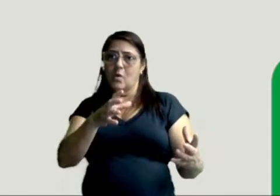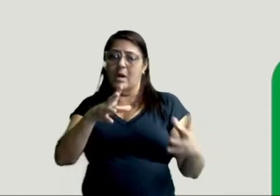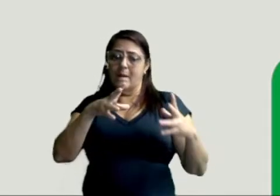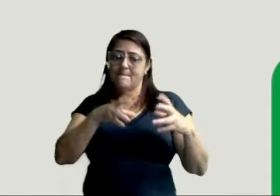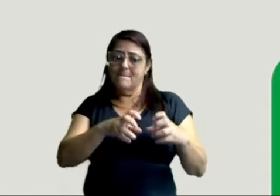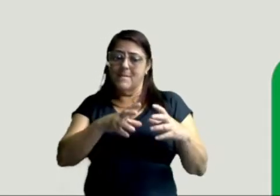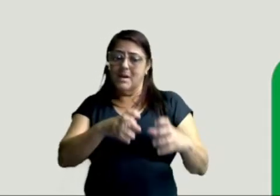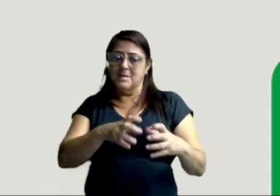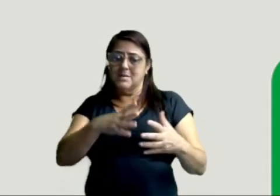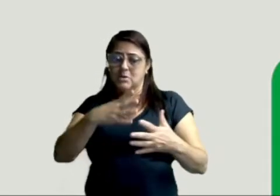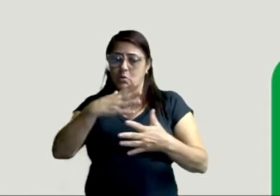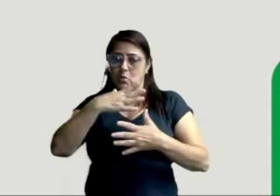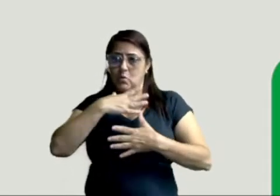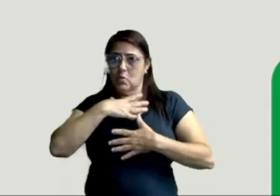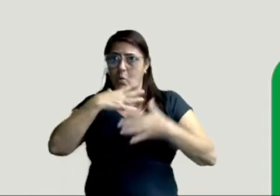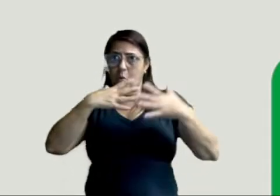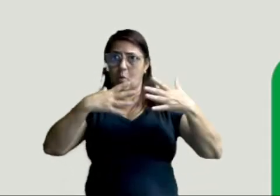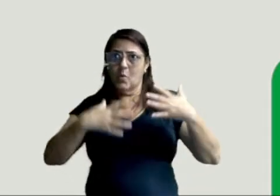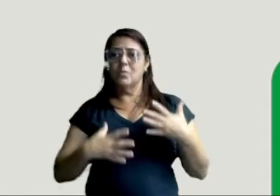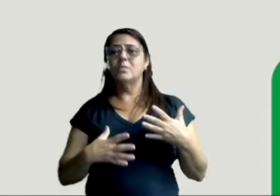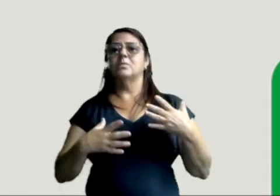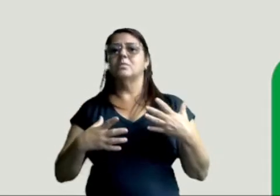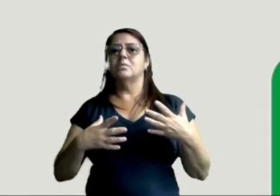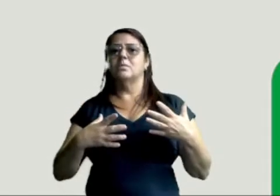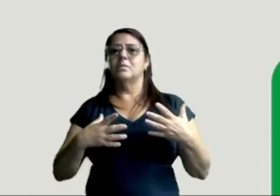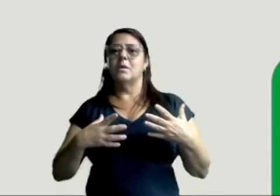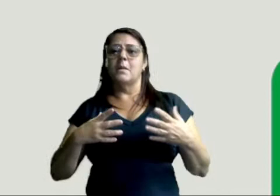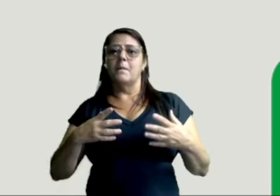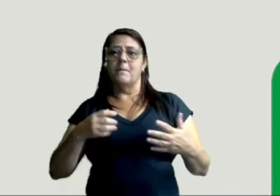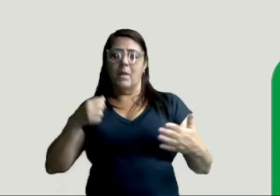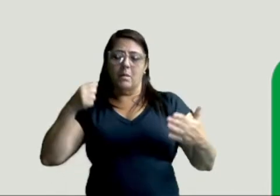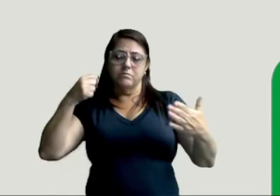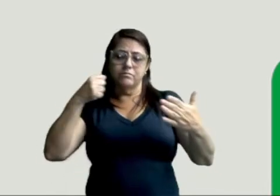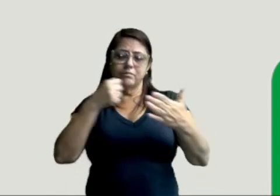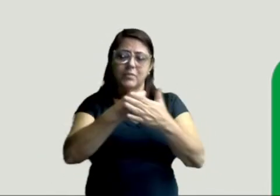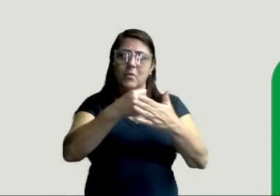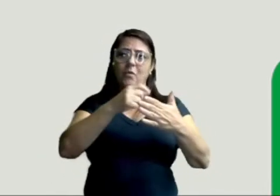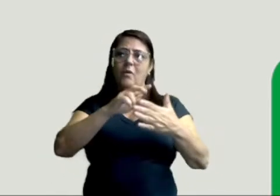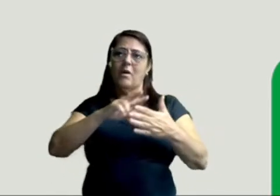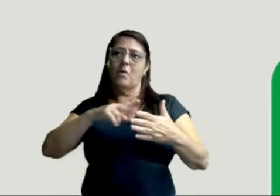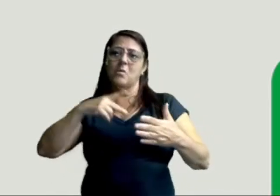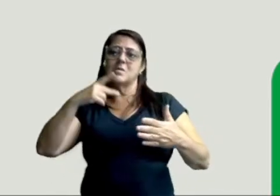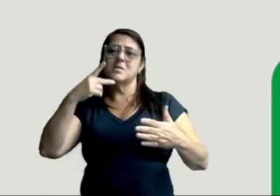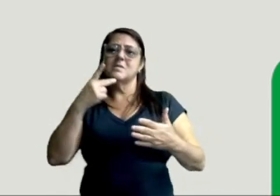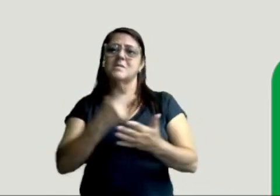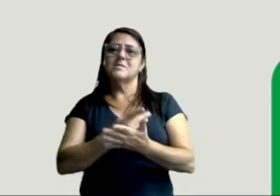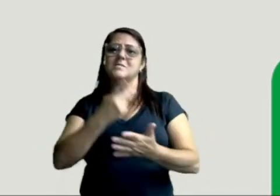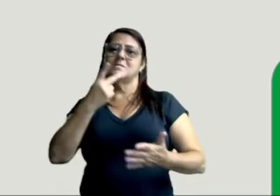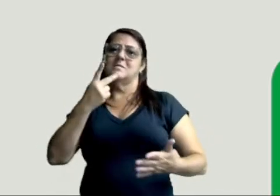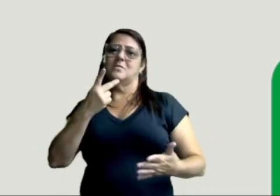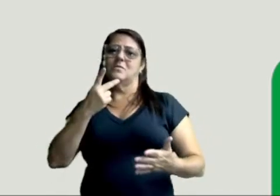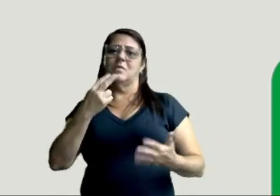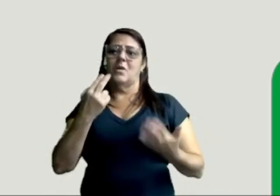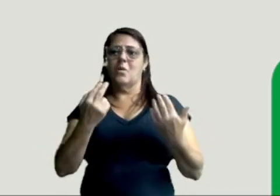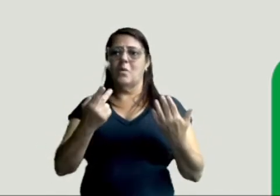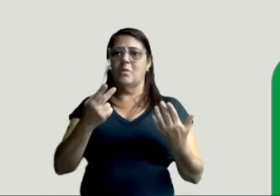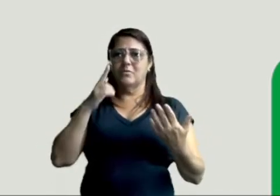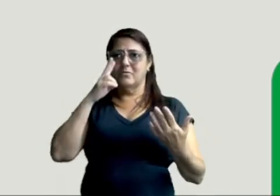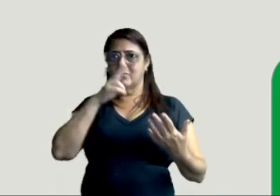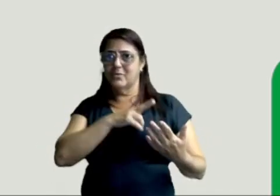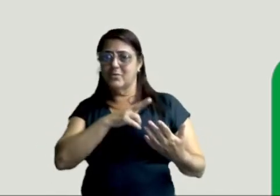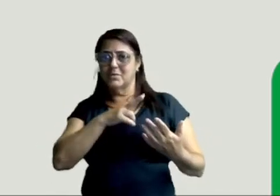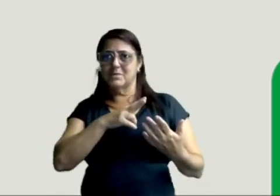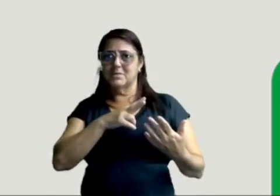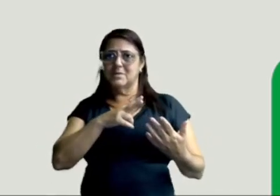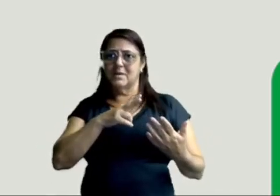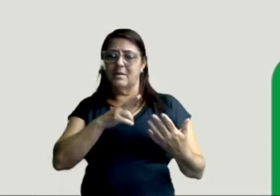massa de um corpo, menor será a aceleração provocada por determinada força, tá? Então, a relação